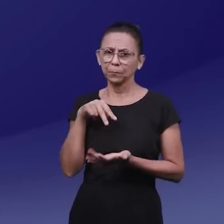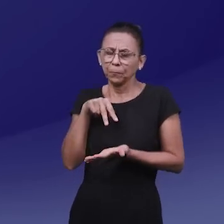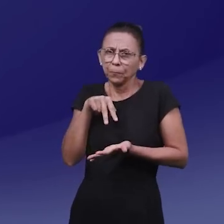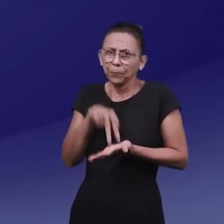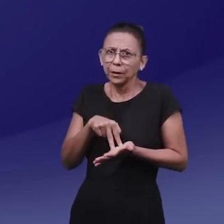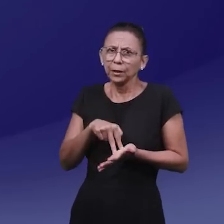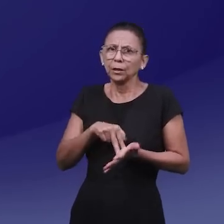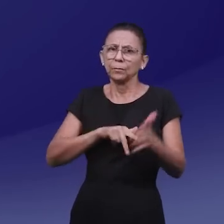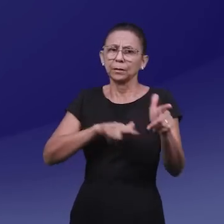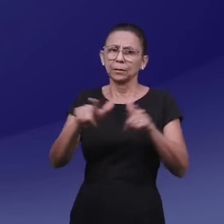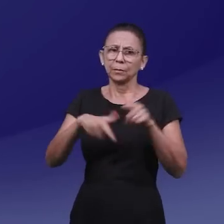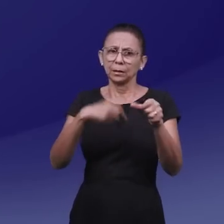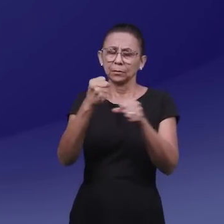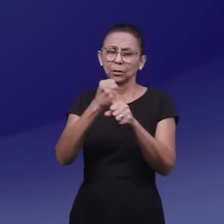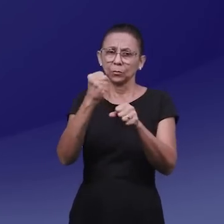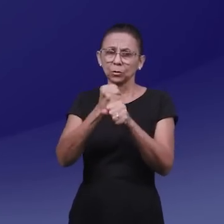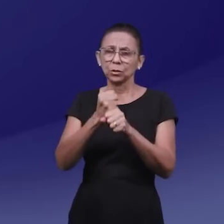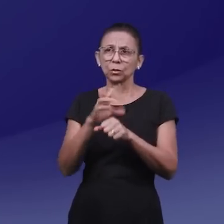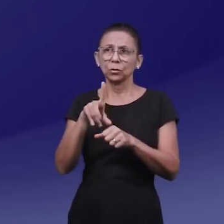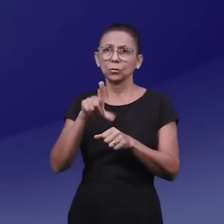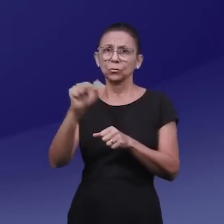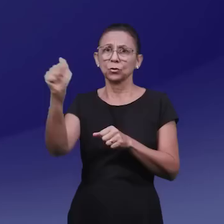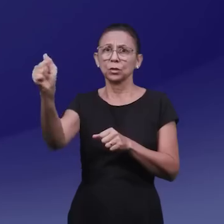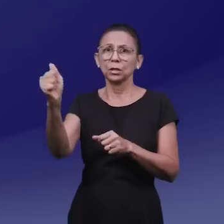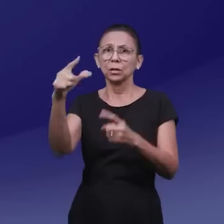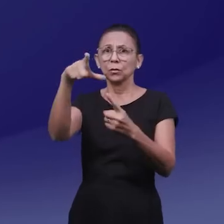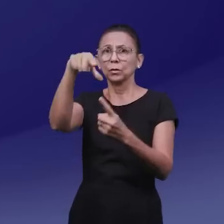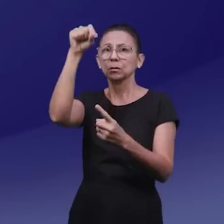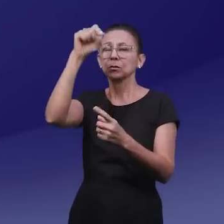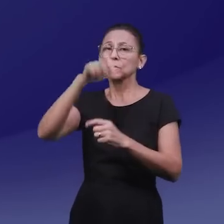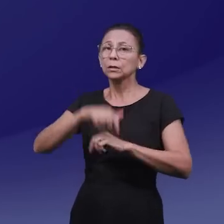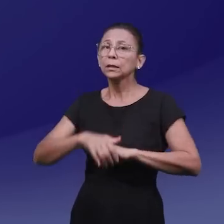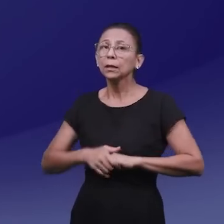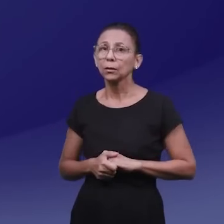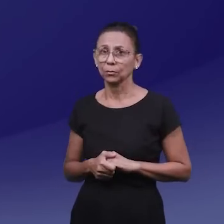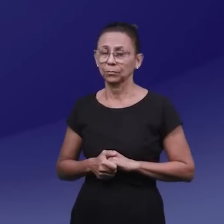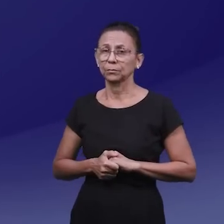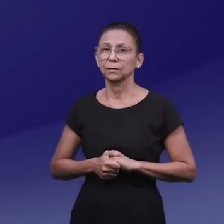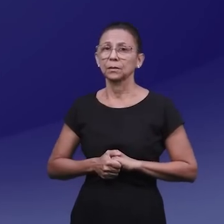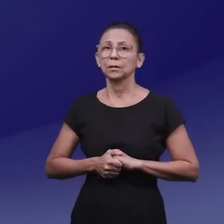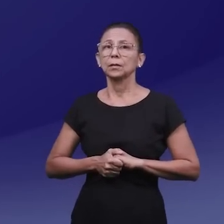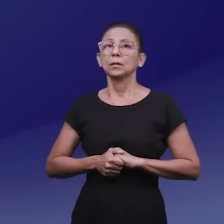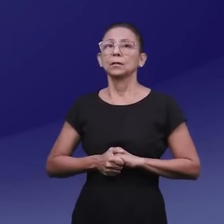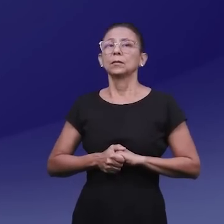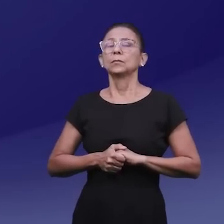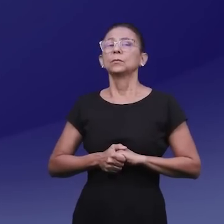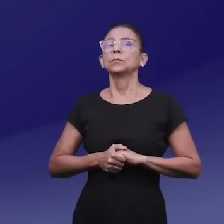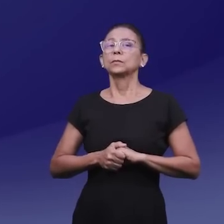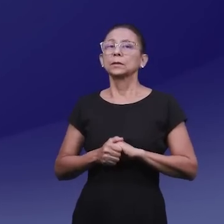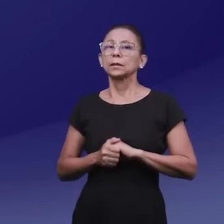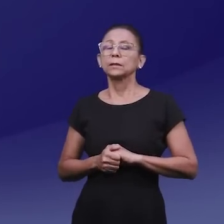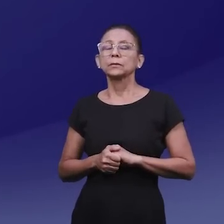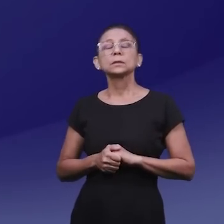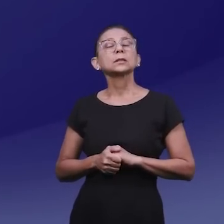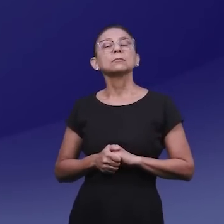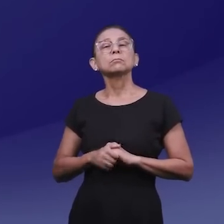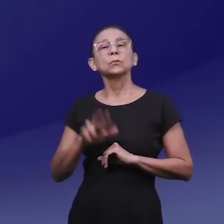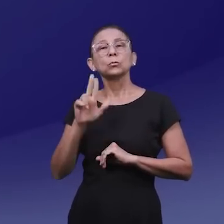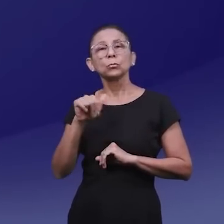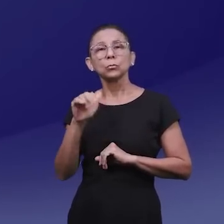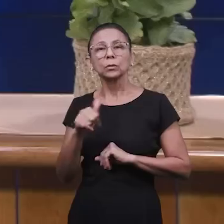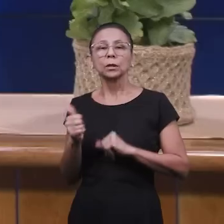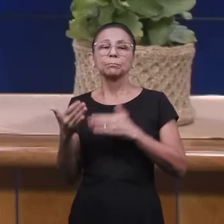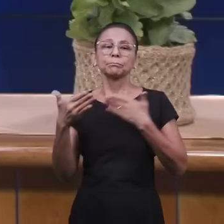aí. Salvo uma vez, salvo para sempre. Por que essa preocupação? Porque